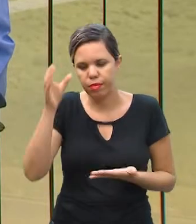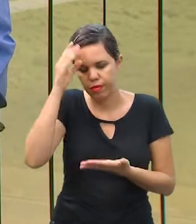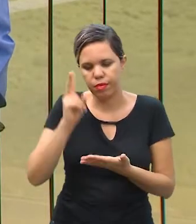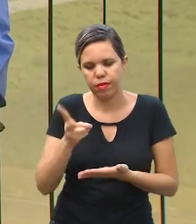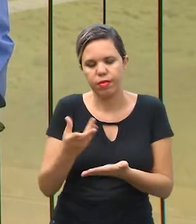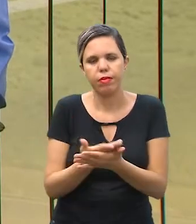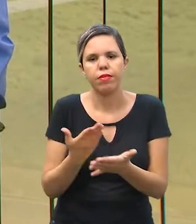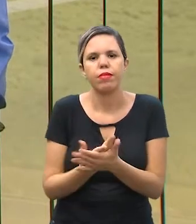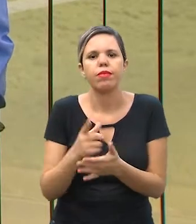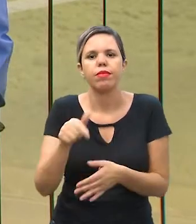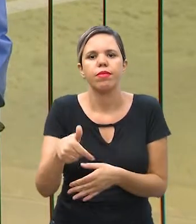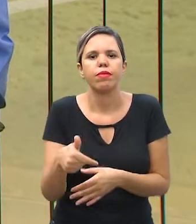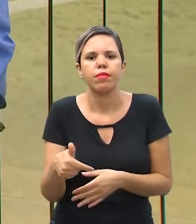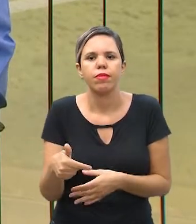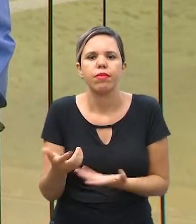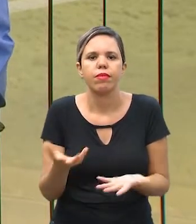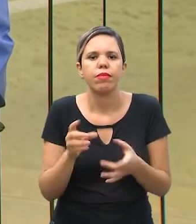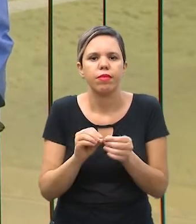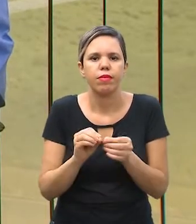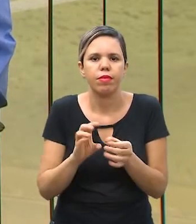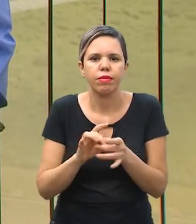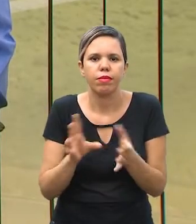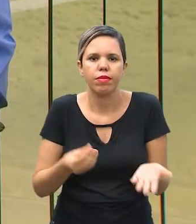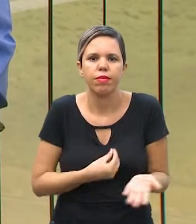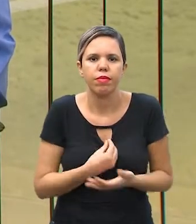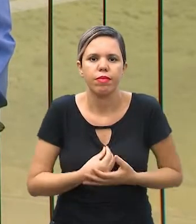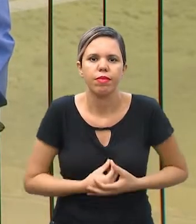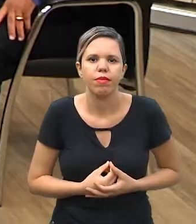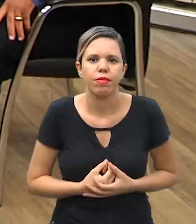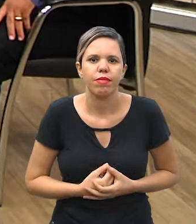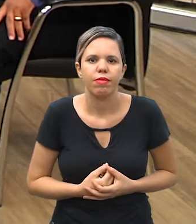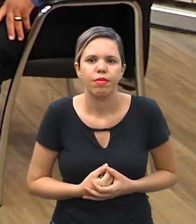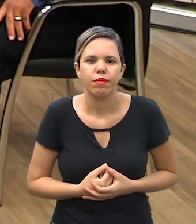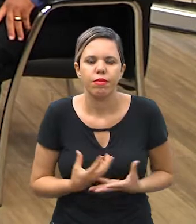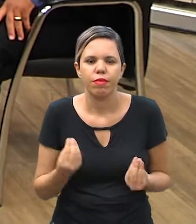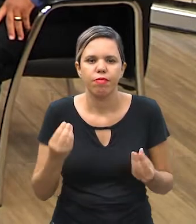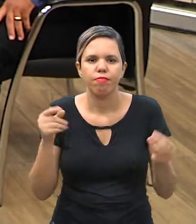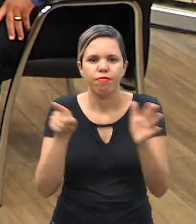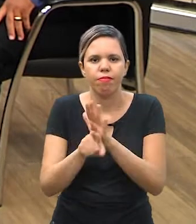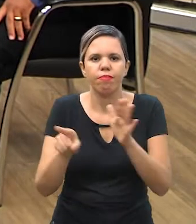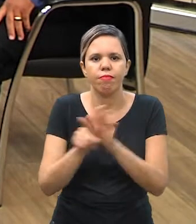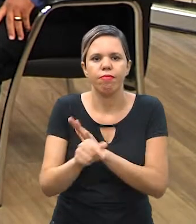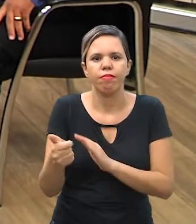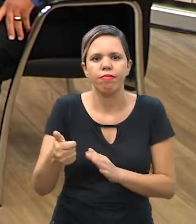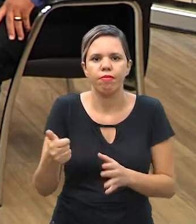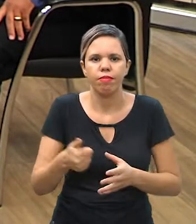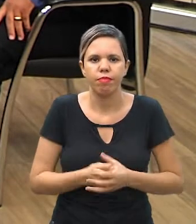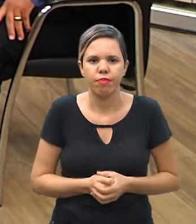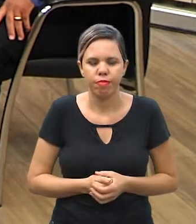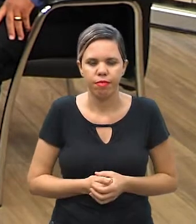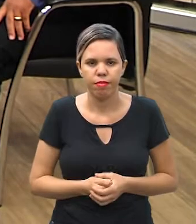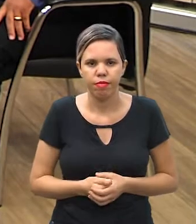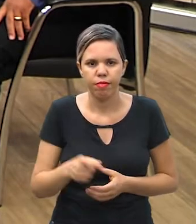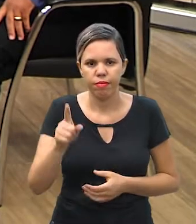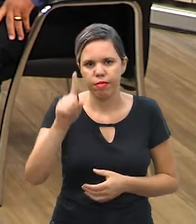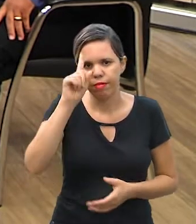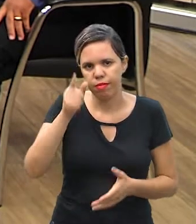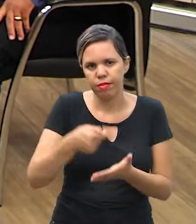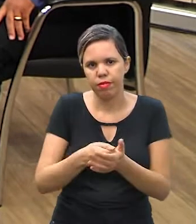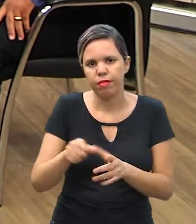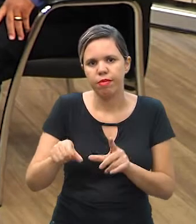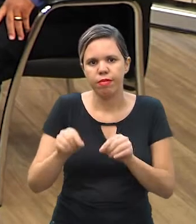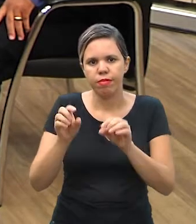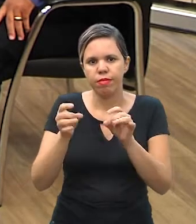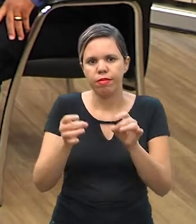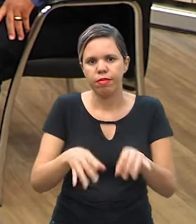os estudos. Terminando os seus estudos, você vê o que você quer fazer da vida, né? Bom, muitas perguntas aqui. A primeira, quando você decidiu